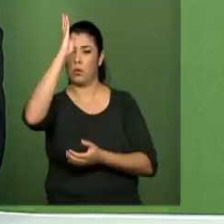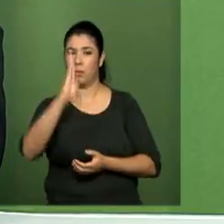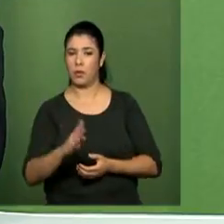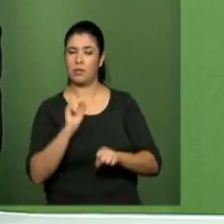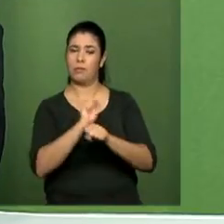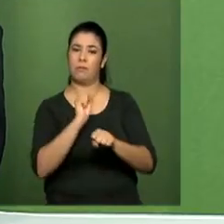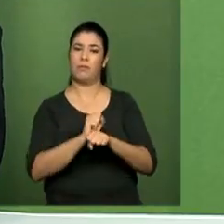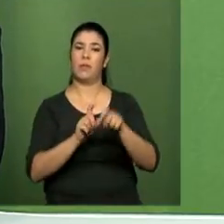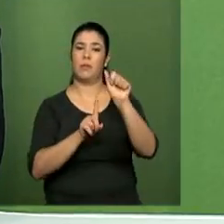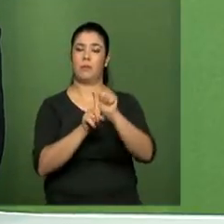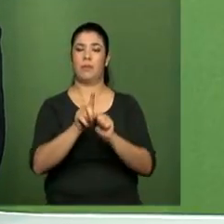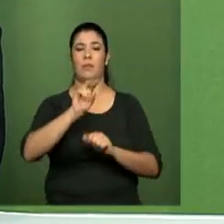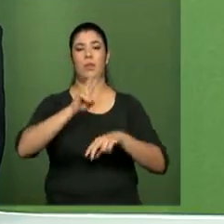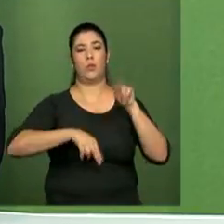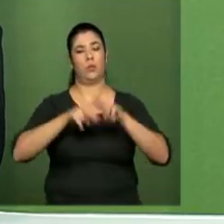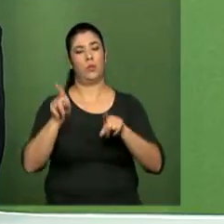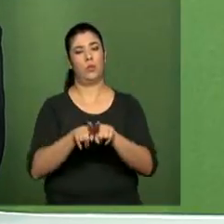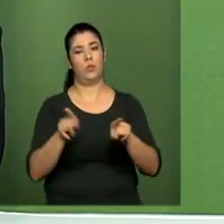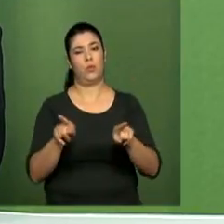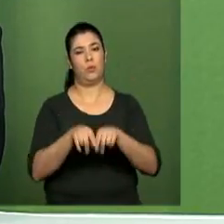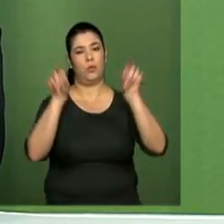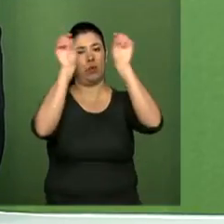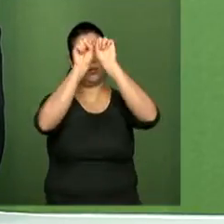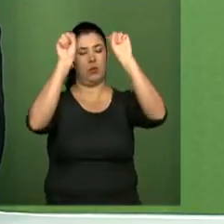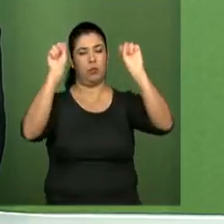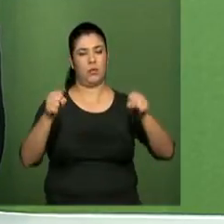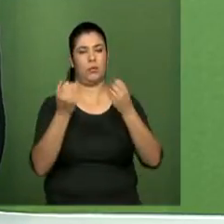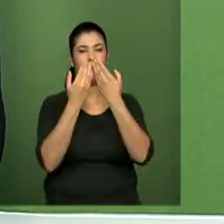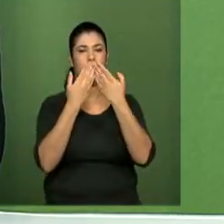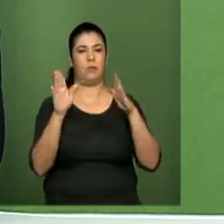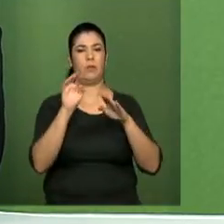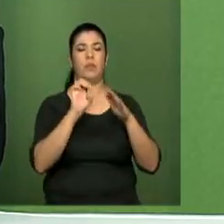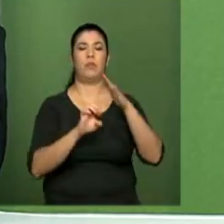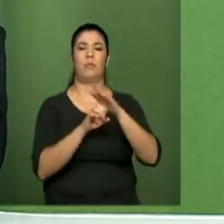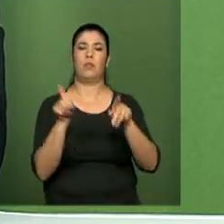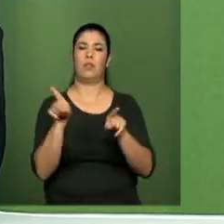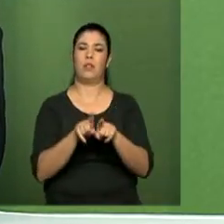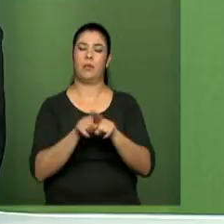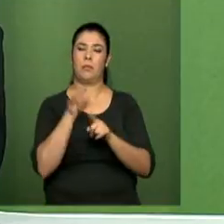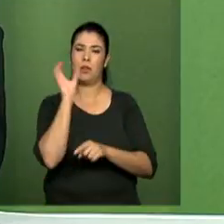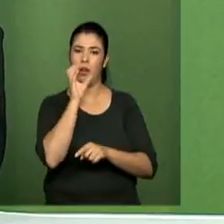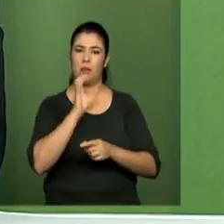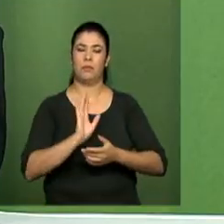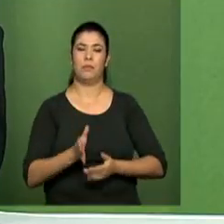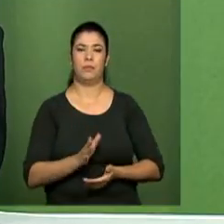de junho já tá com o sistema de abertura de empresas também nesta velocidade